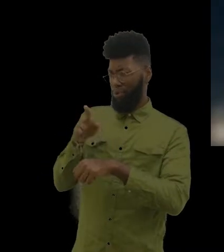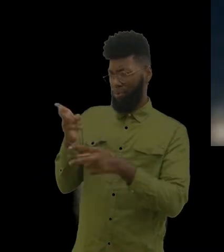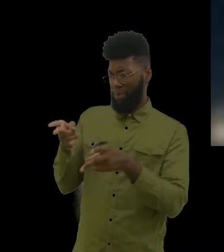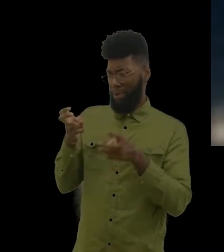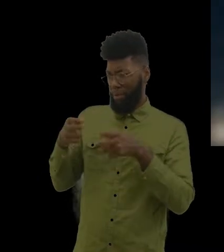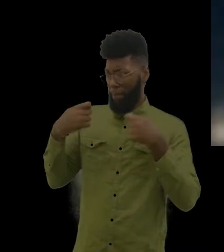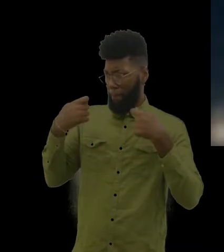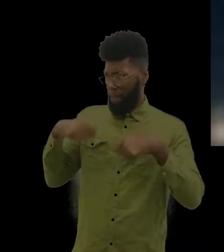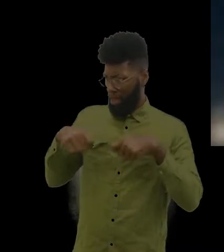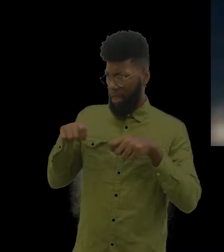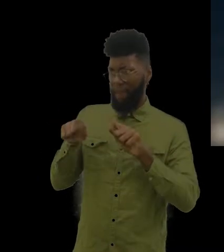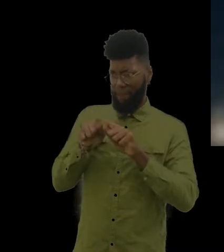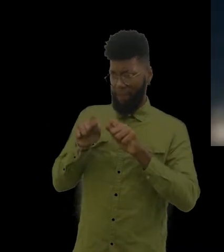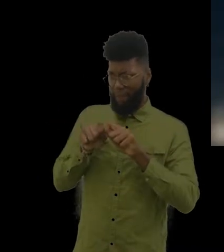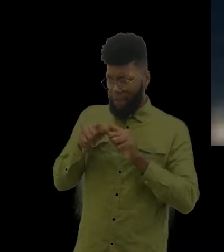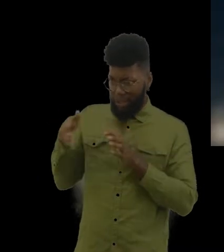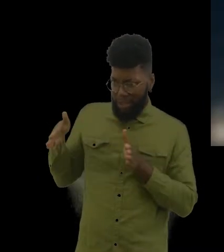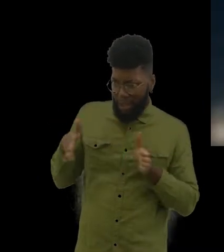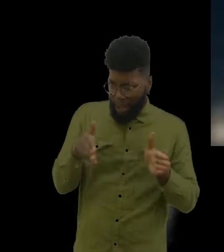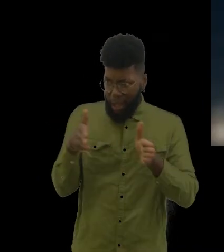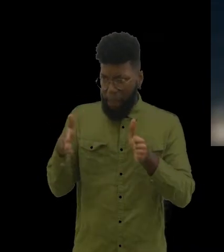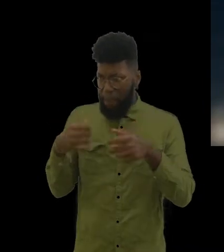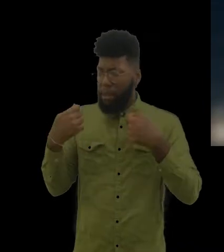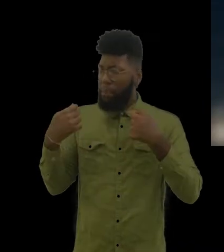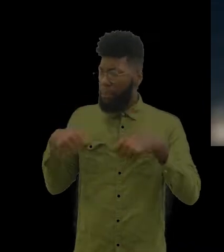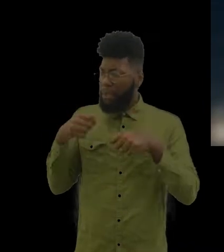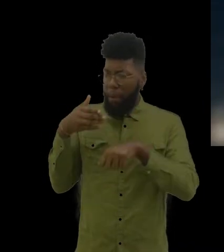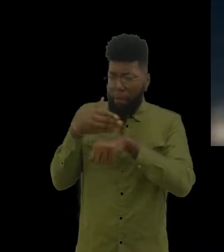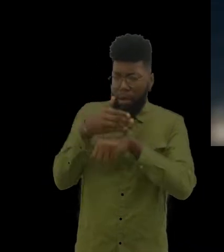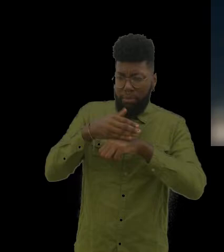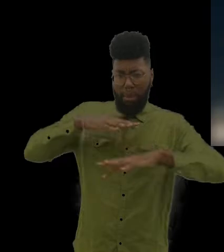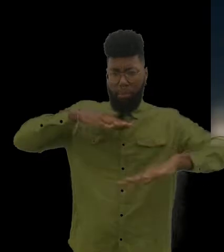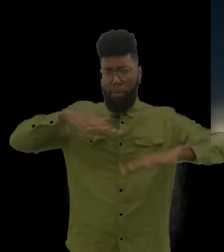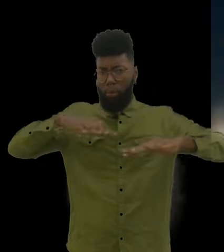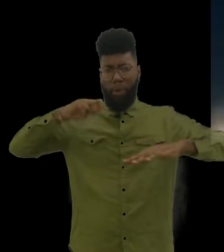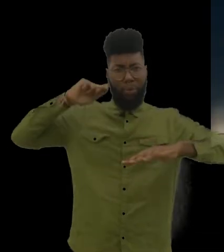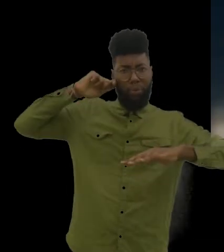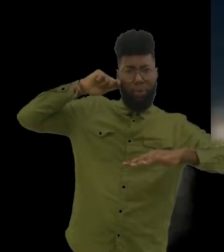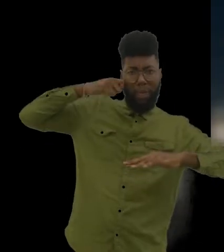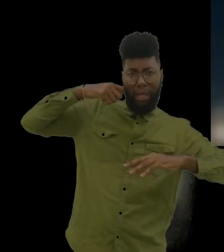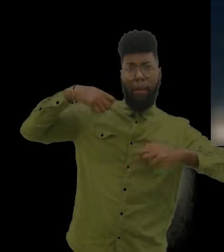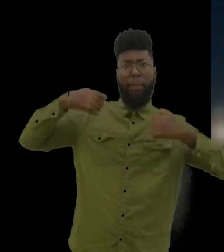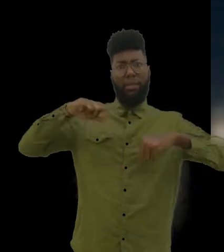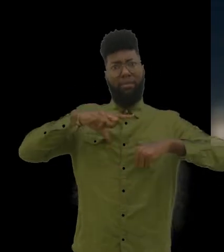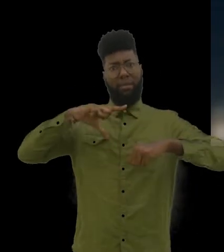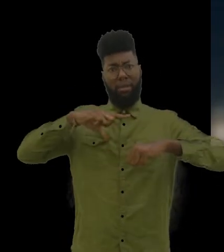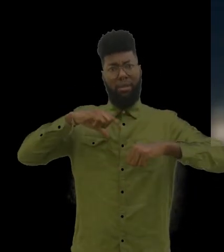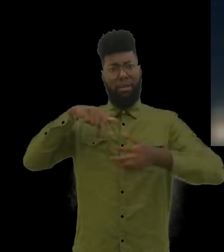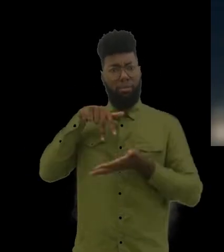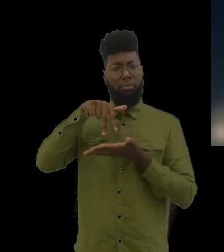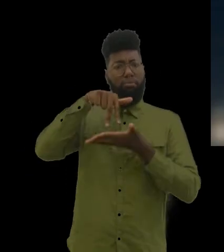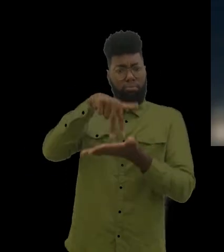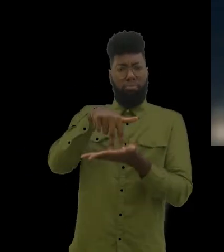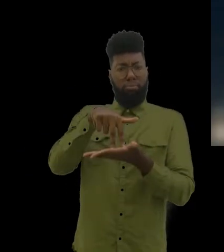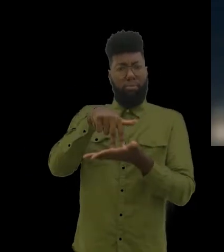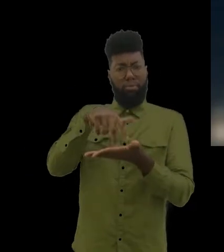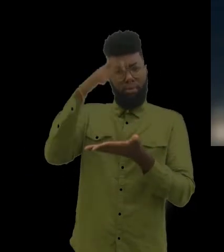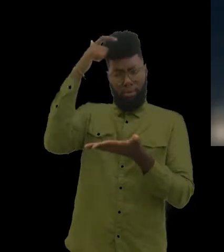essa caminhada, que tu tinha que fazer essas afirmações, que tu tinha que realmente tomar um posicionamento? Sim,